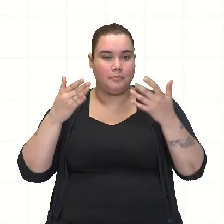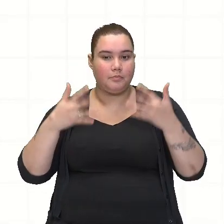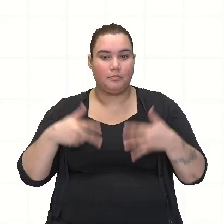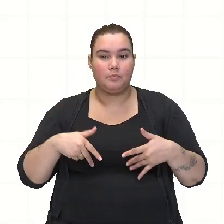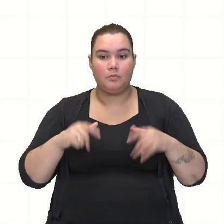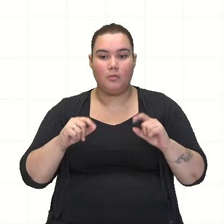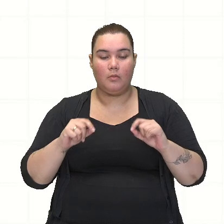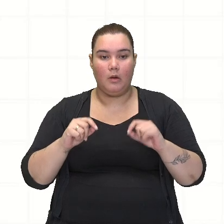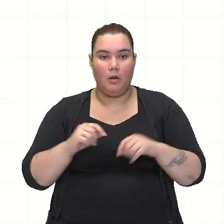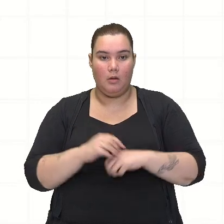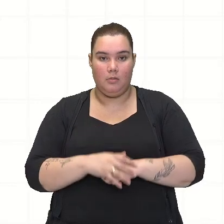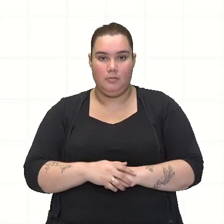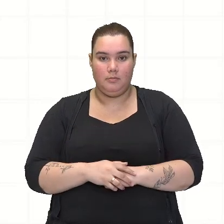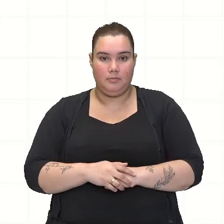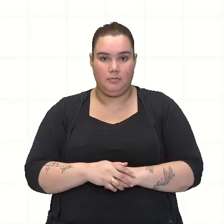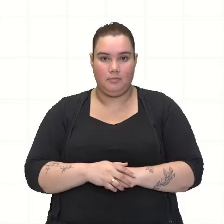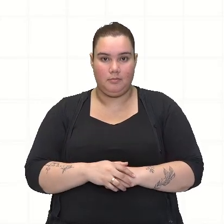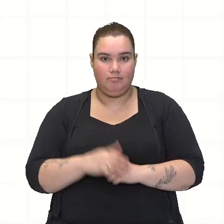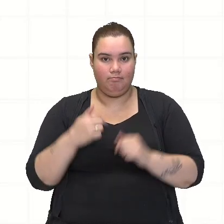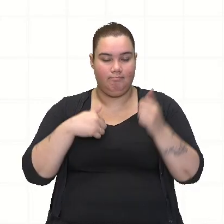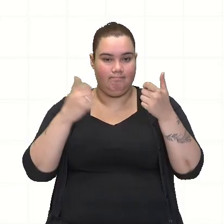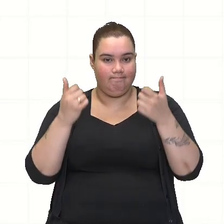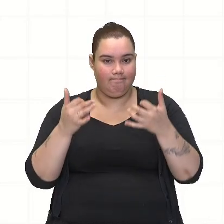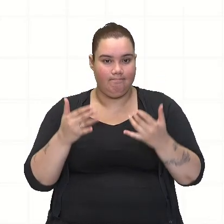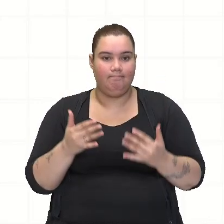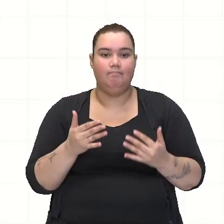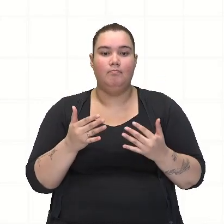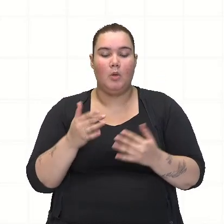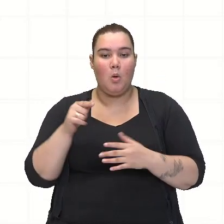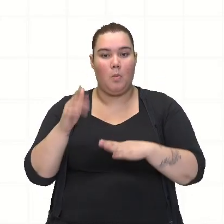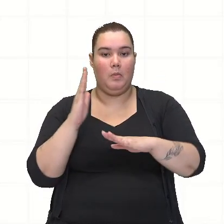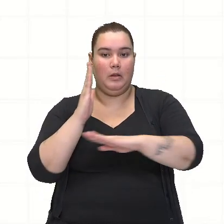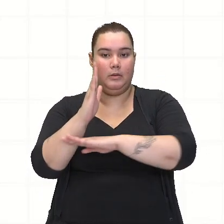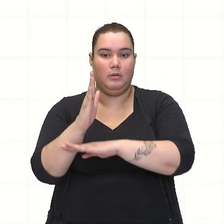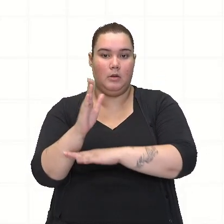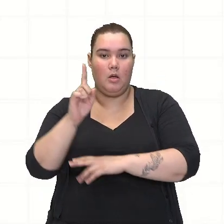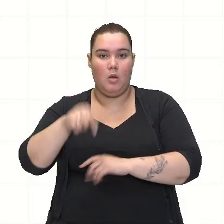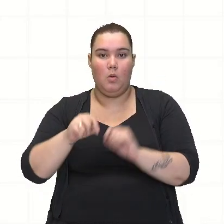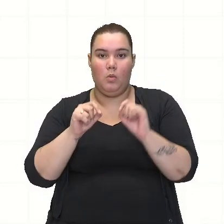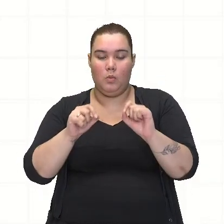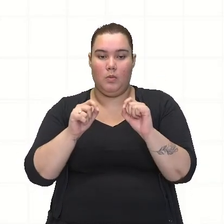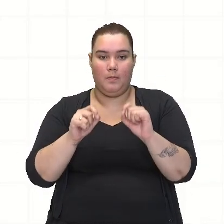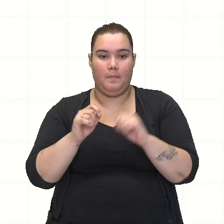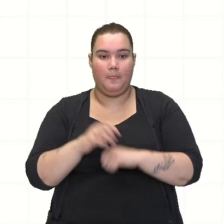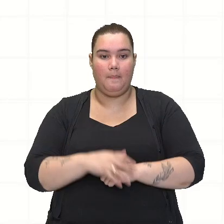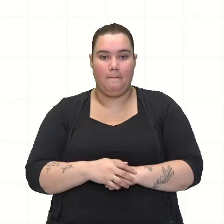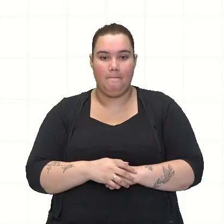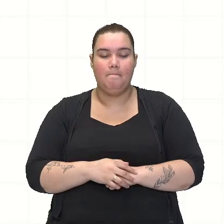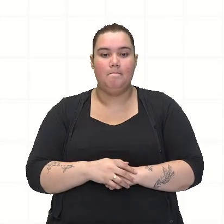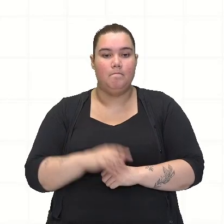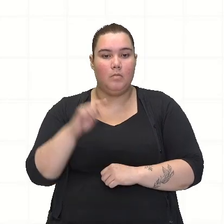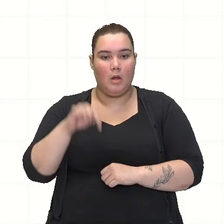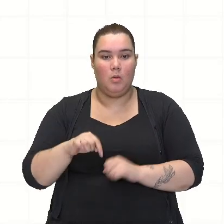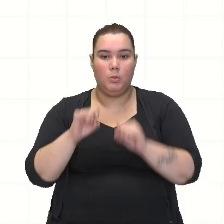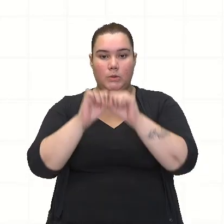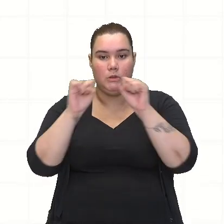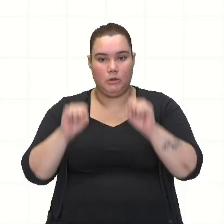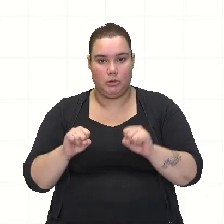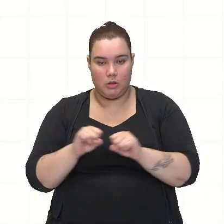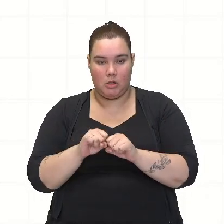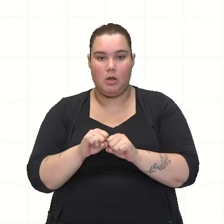ó. Então, como já falei, o que é o plano cartesiano? Ele é exatamente um conjunto do espaço,